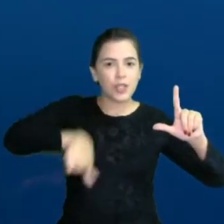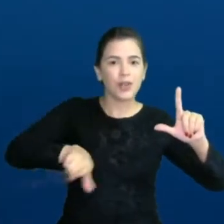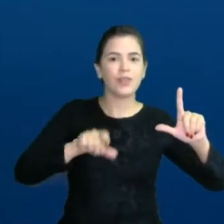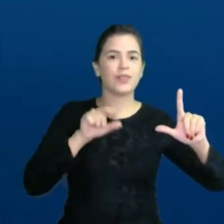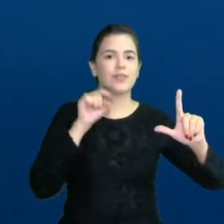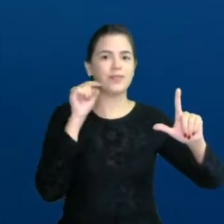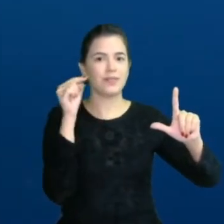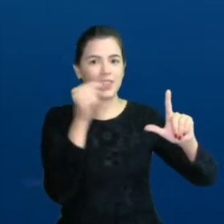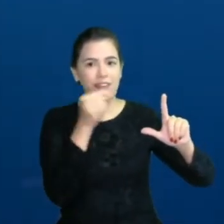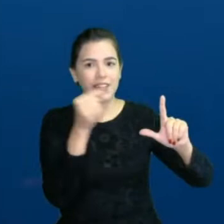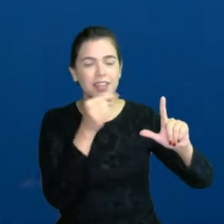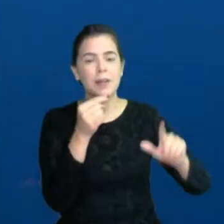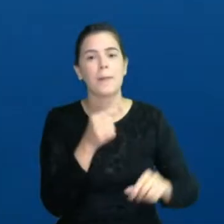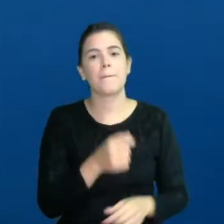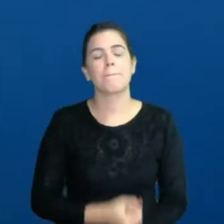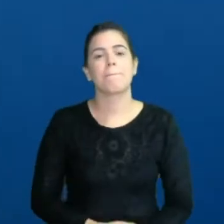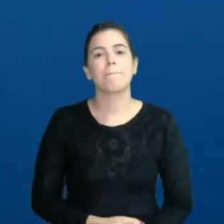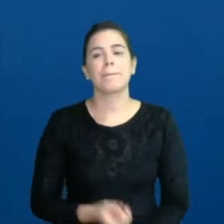aqui,